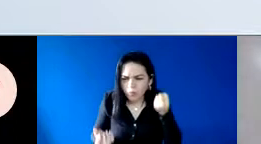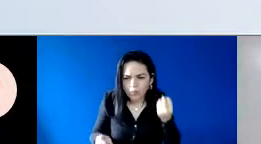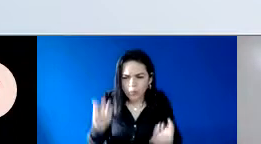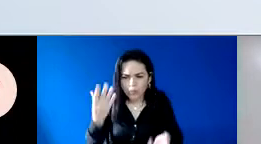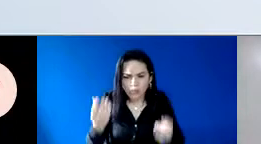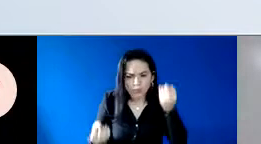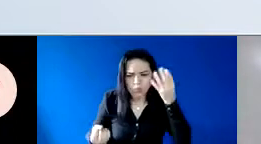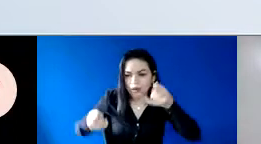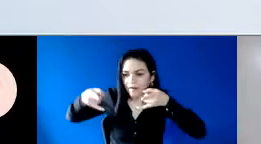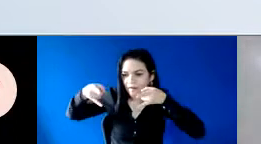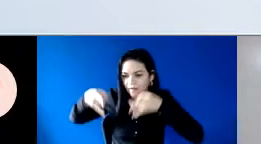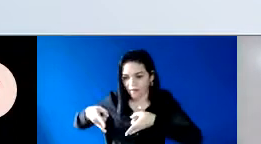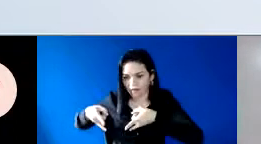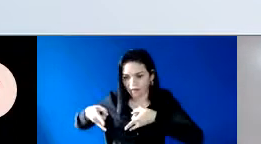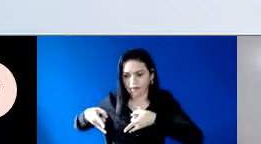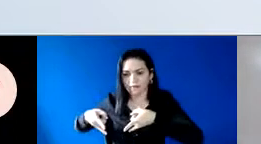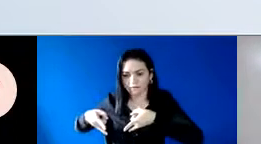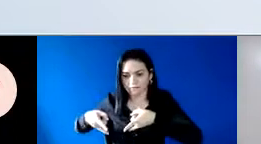UTI.